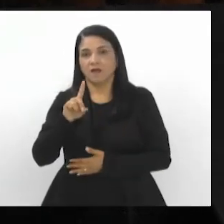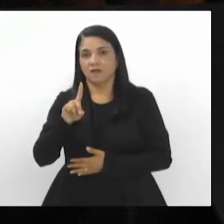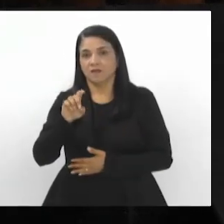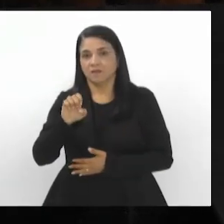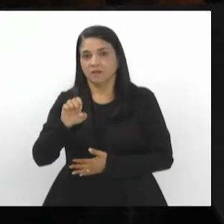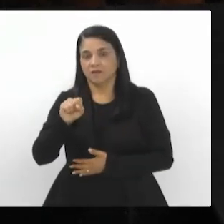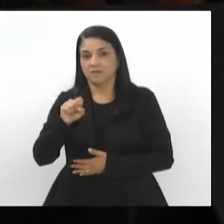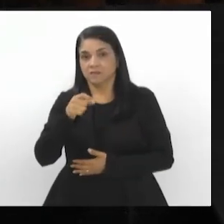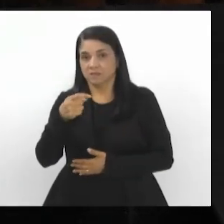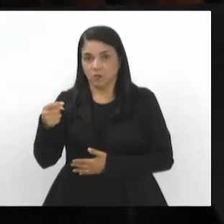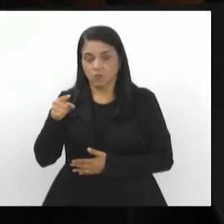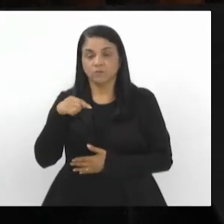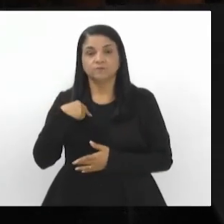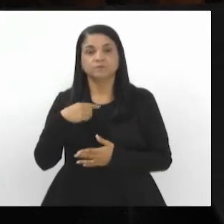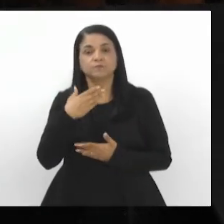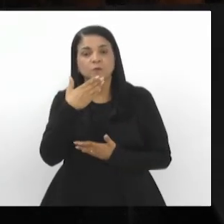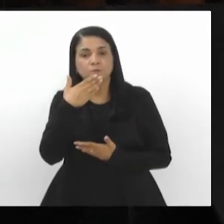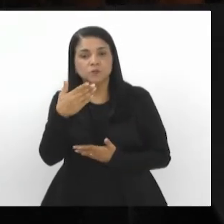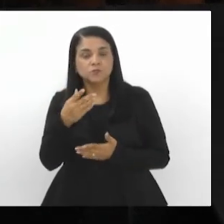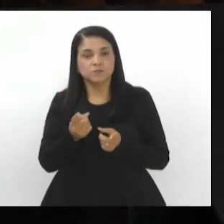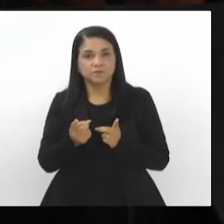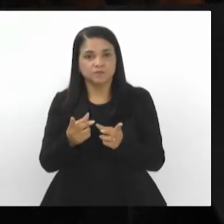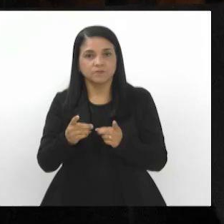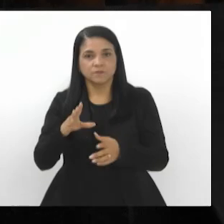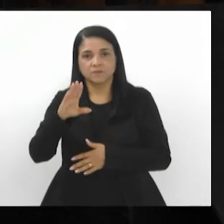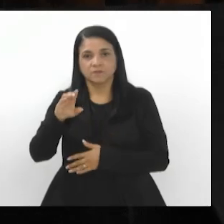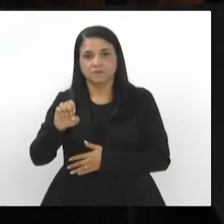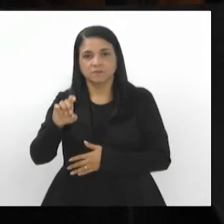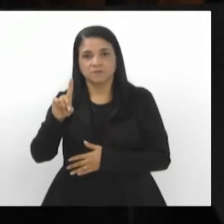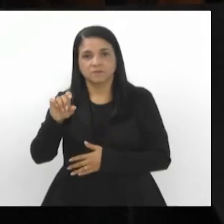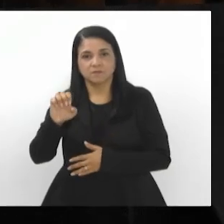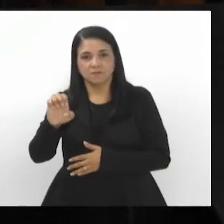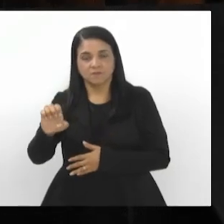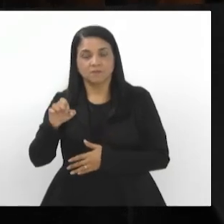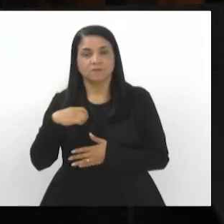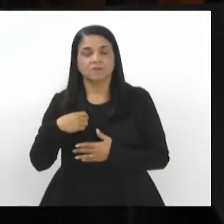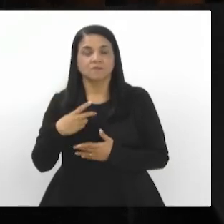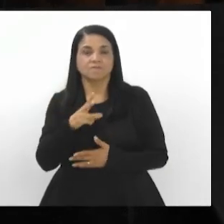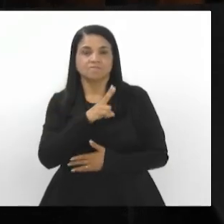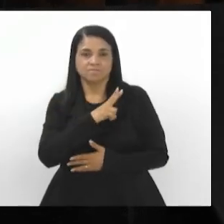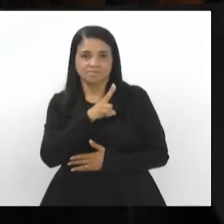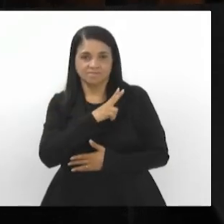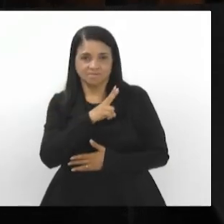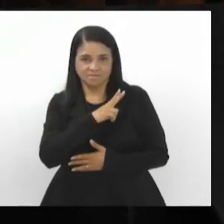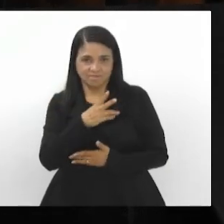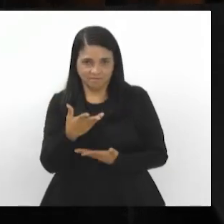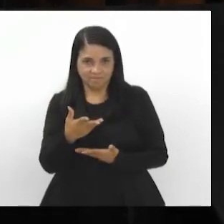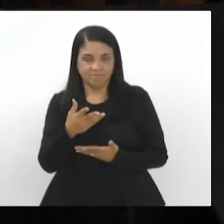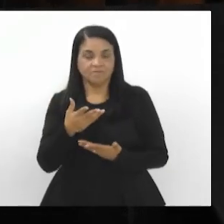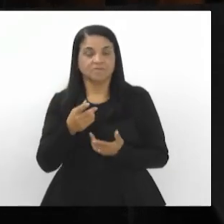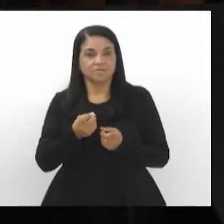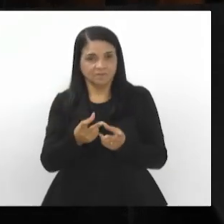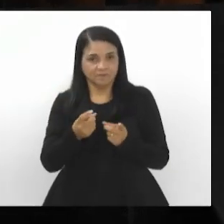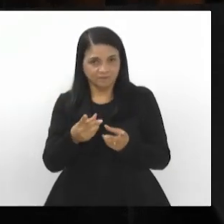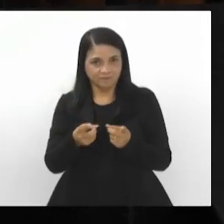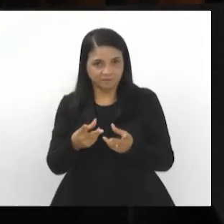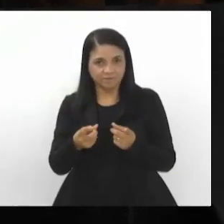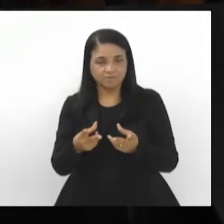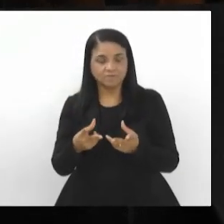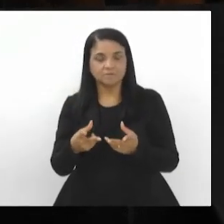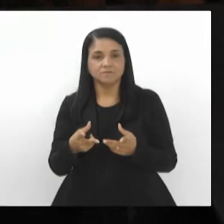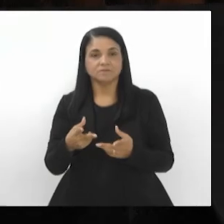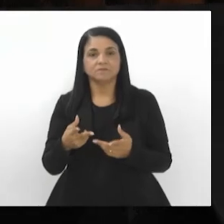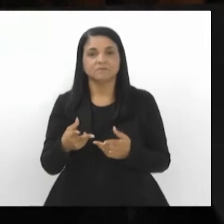lembrar, eles pediram que vendesse a SEDAI, privatizasse a SEDAI e, de novo, a gente tem a